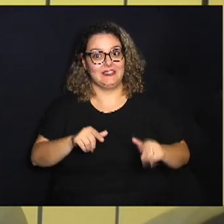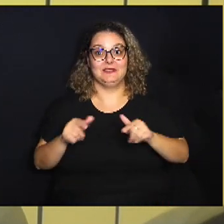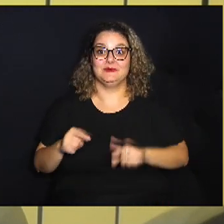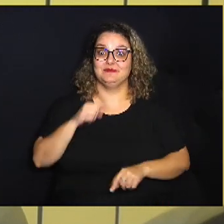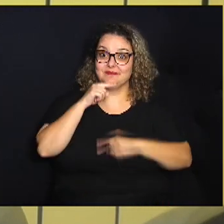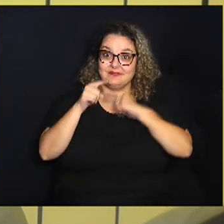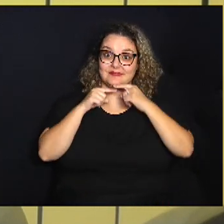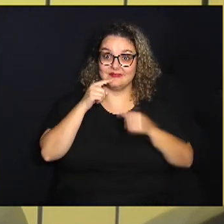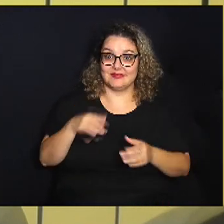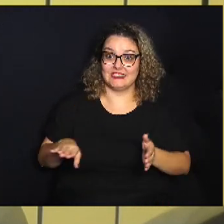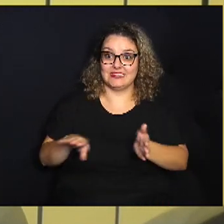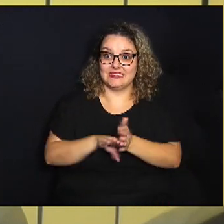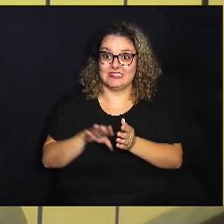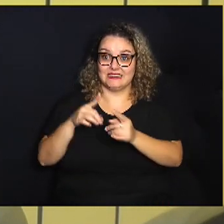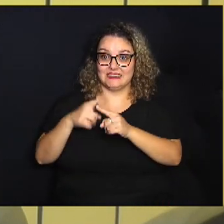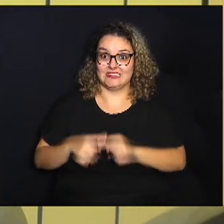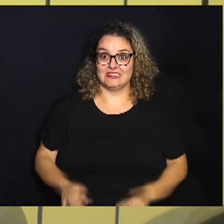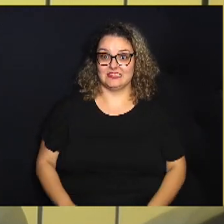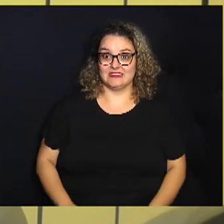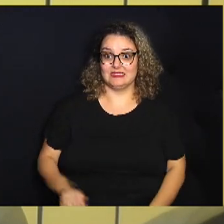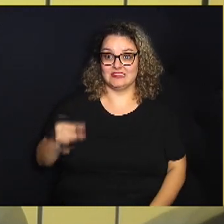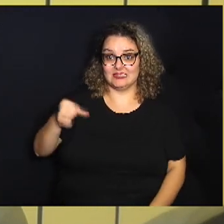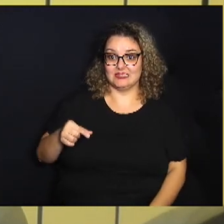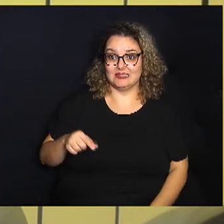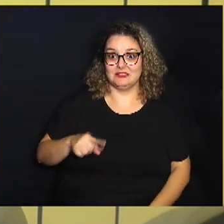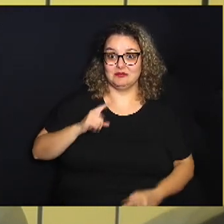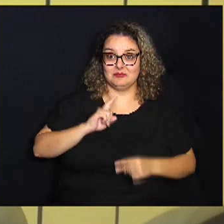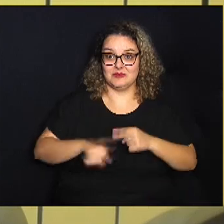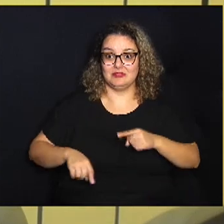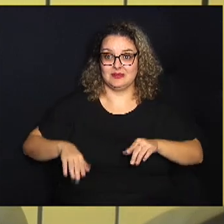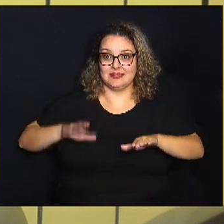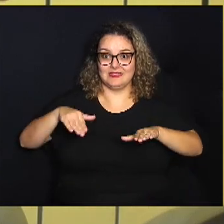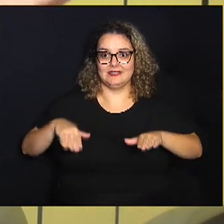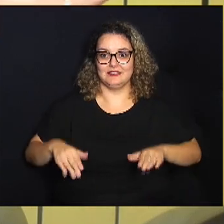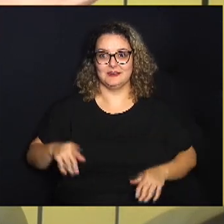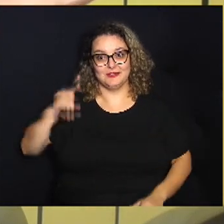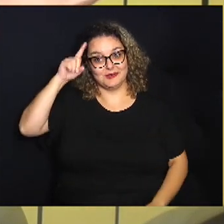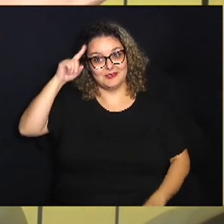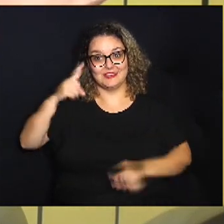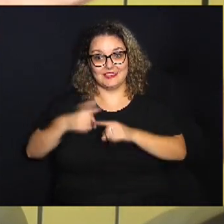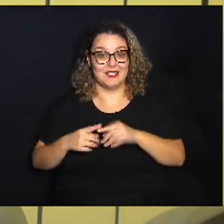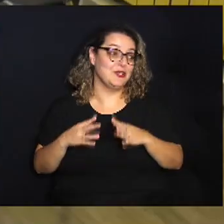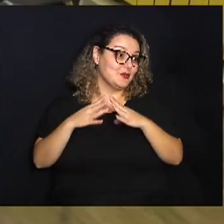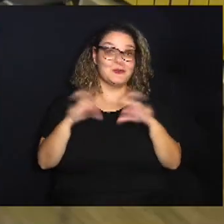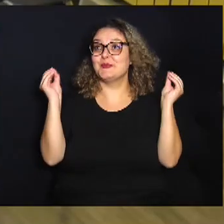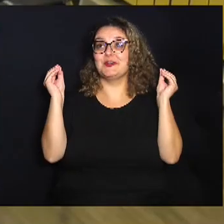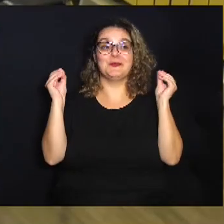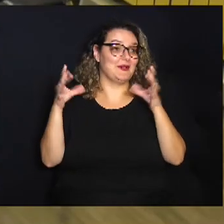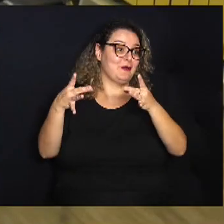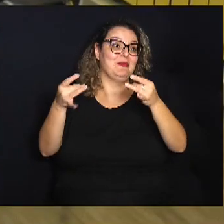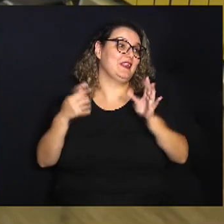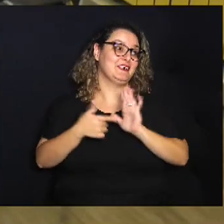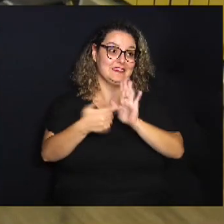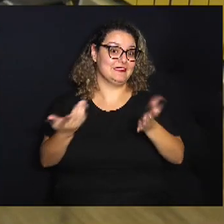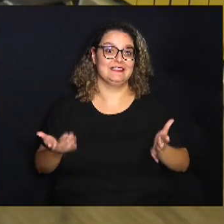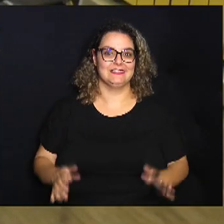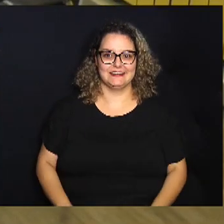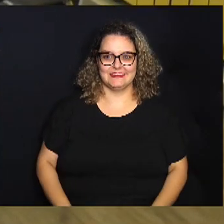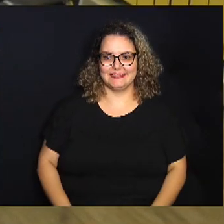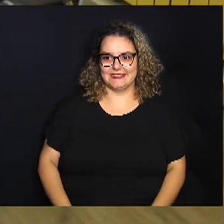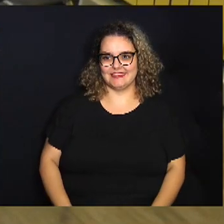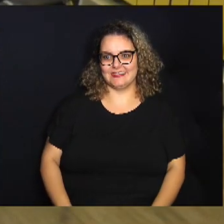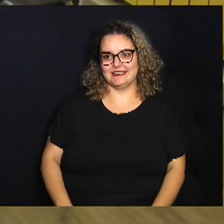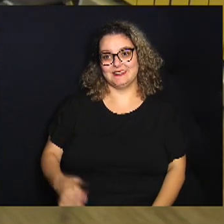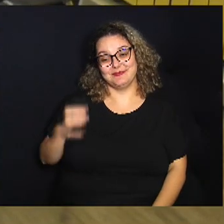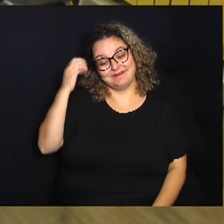vezes eu chegava para competir e tinha uma plaquinha, proibido nadar. Aí no dia da prova a placa desaparecia. Mas,